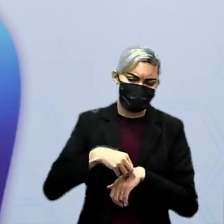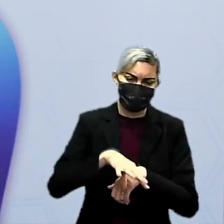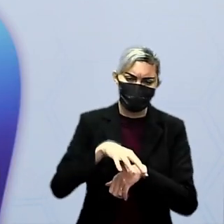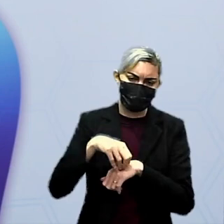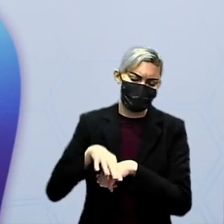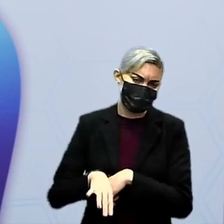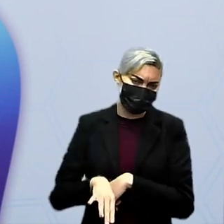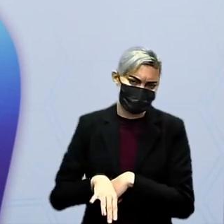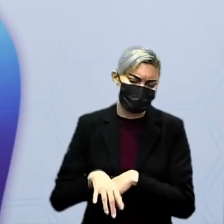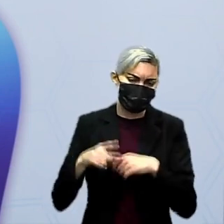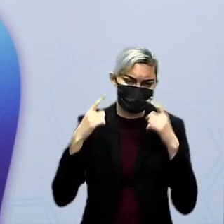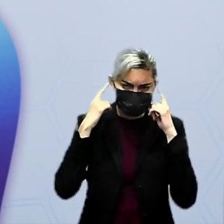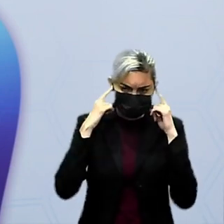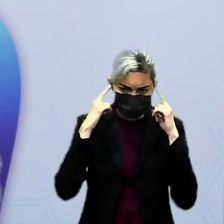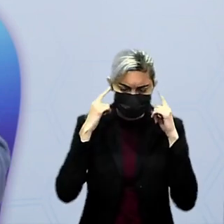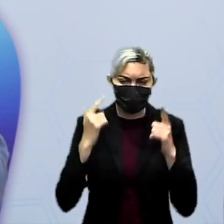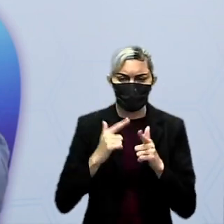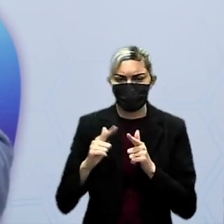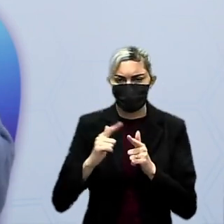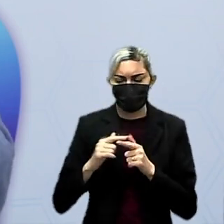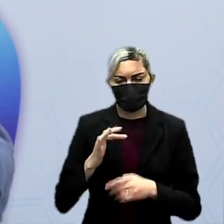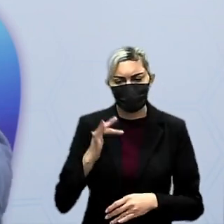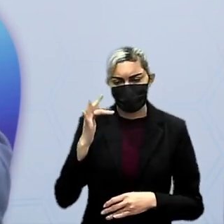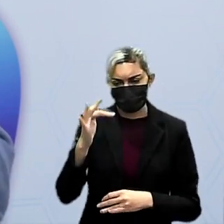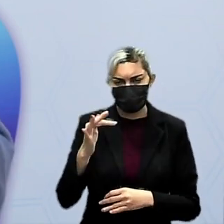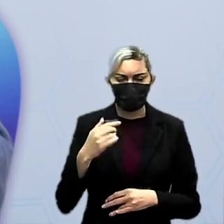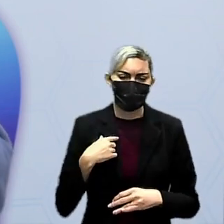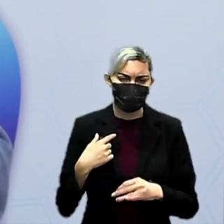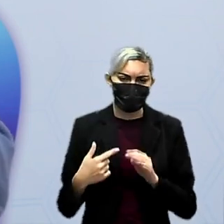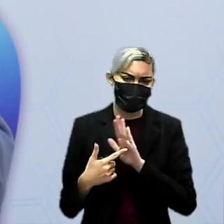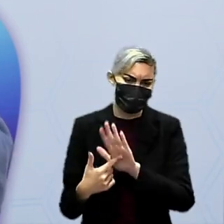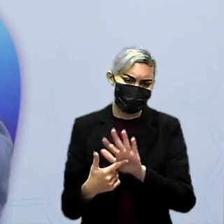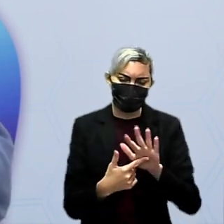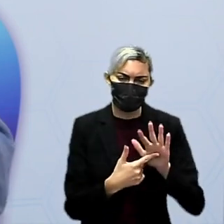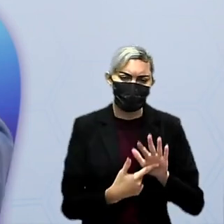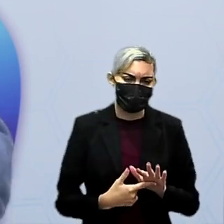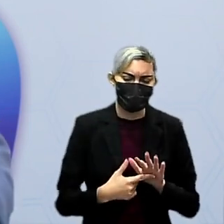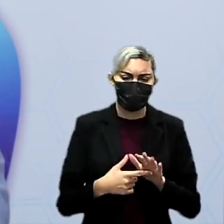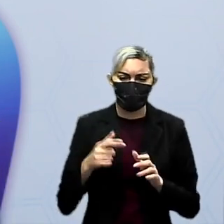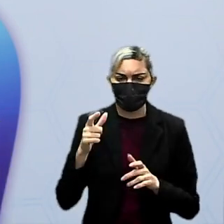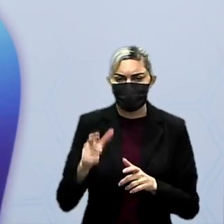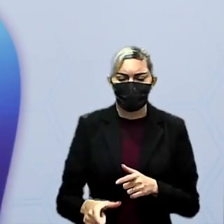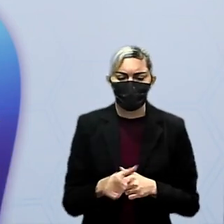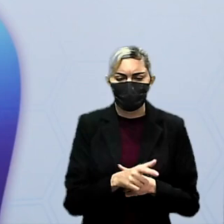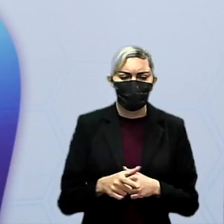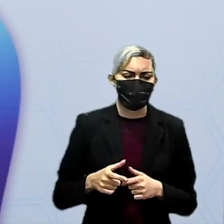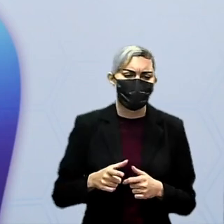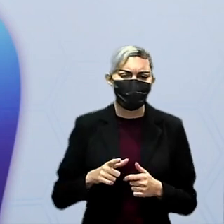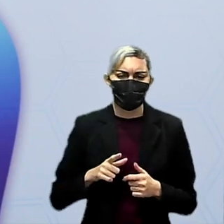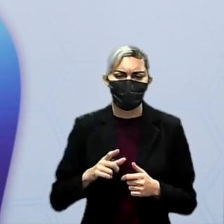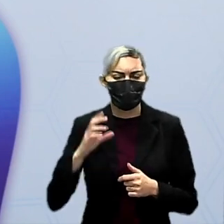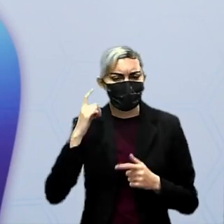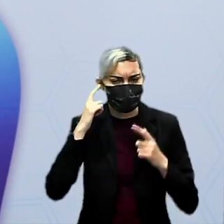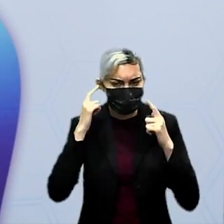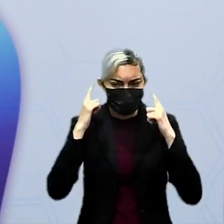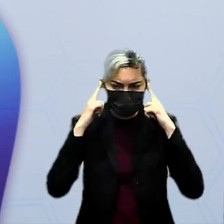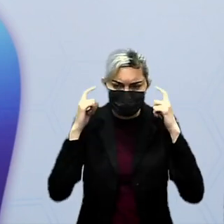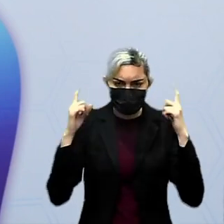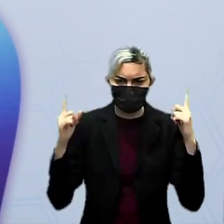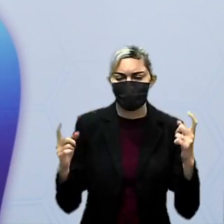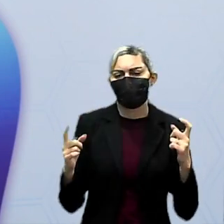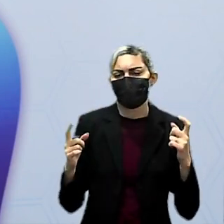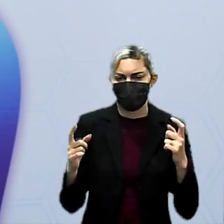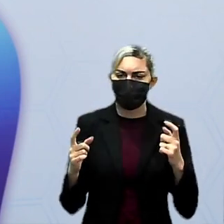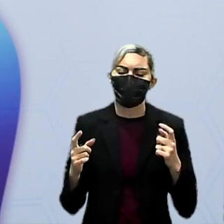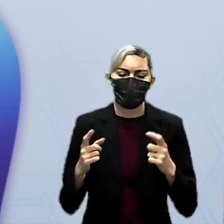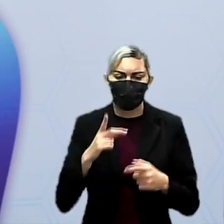problemas auditivos no futuro. Isso tem se apresentado nos consultórios dos otorrinos, laringologistas, né,